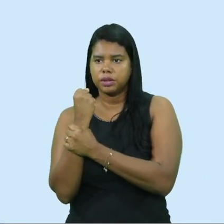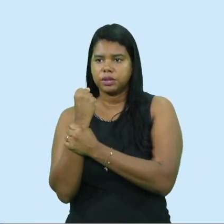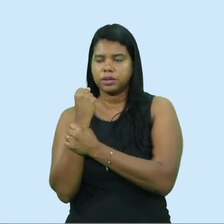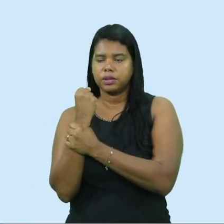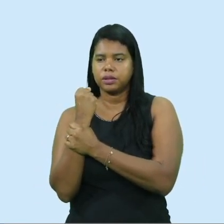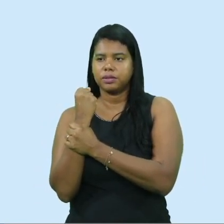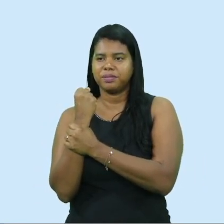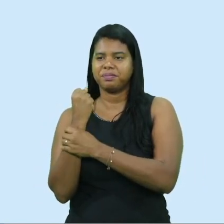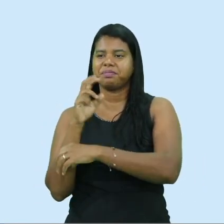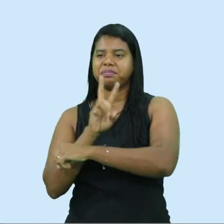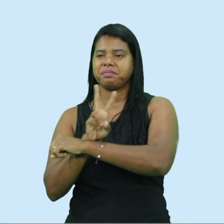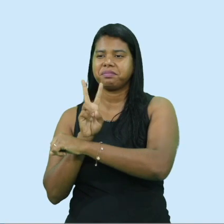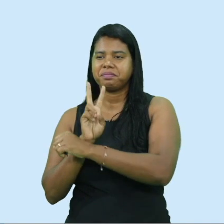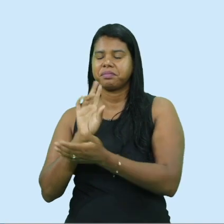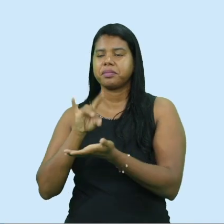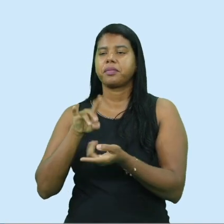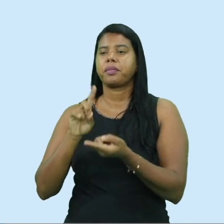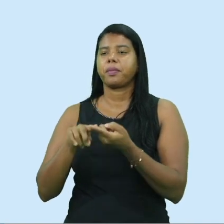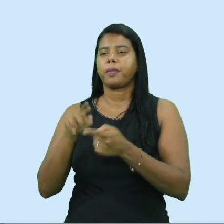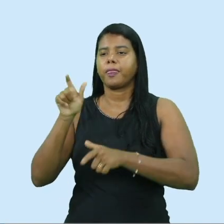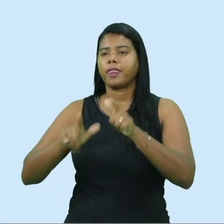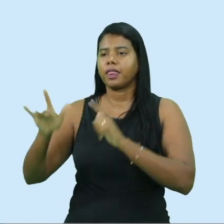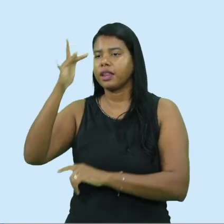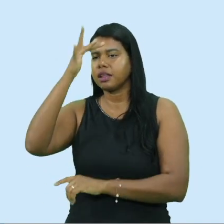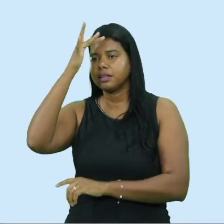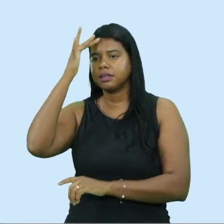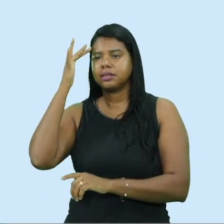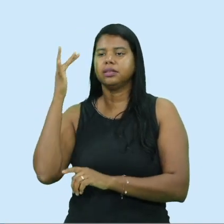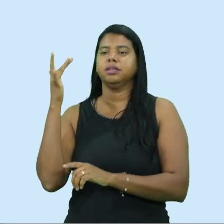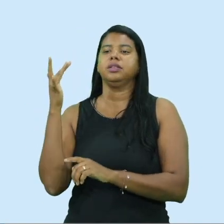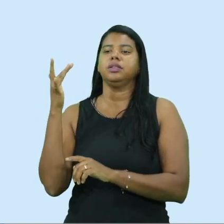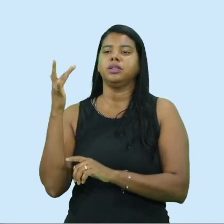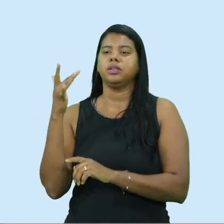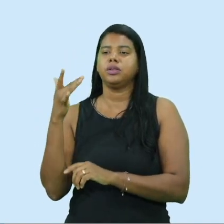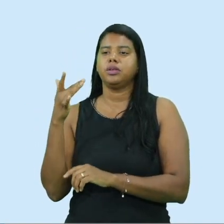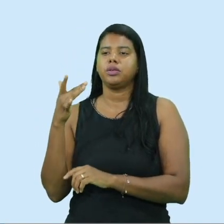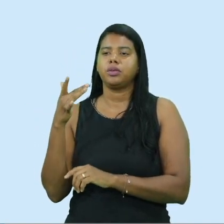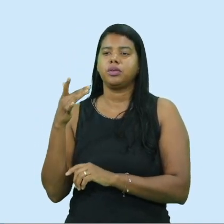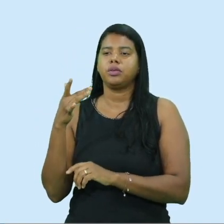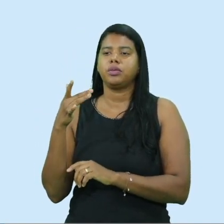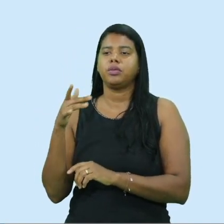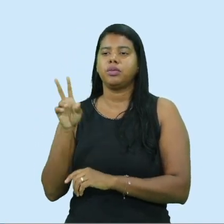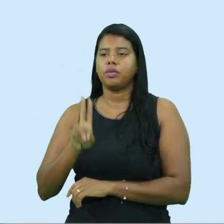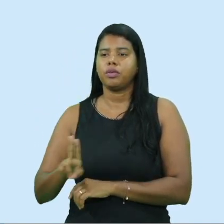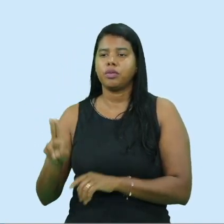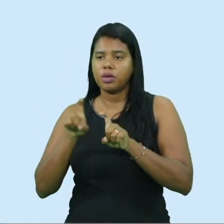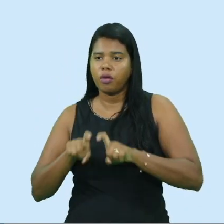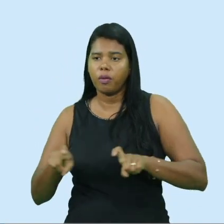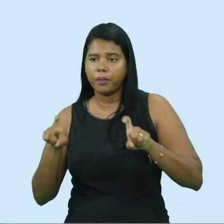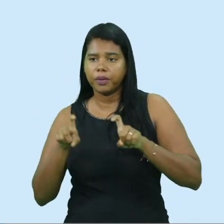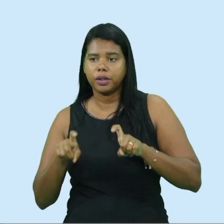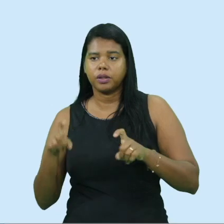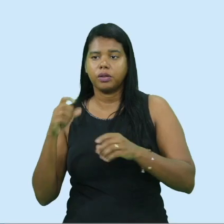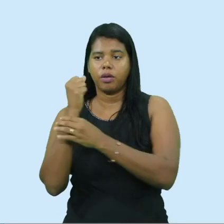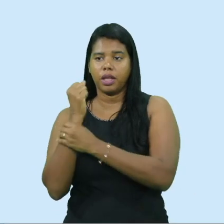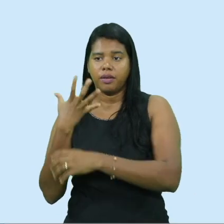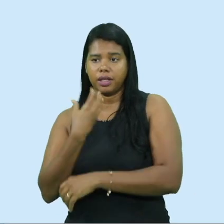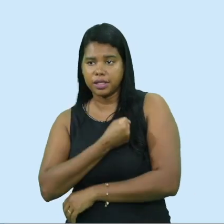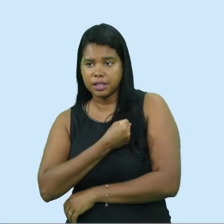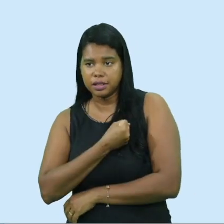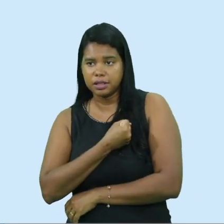porque quando algum usuário seu for usar o seu computador, essa fonte já vai